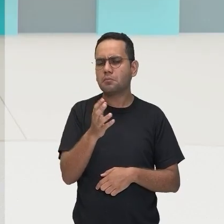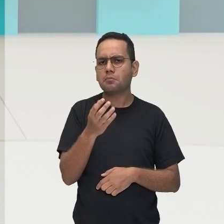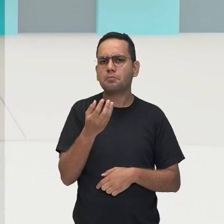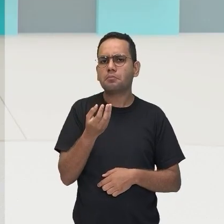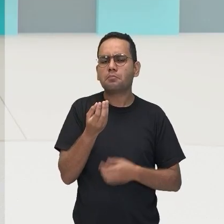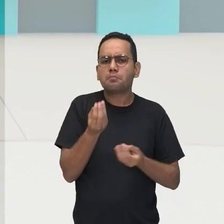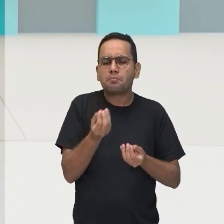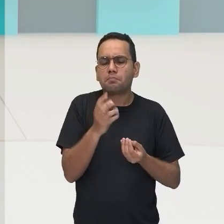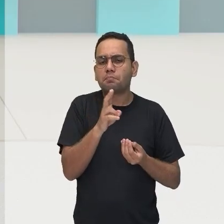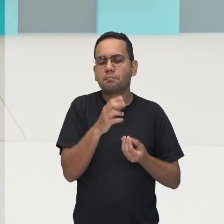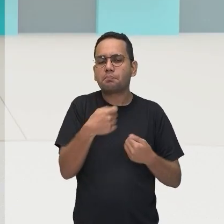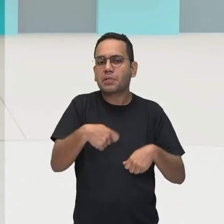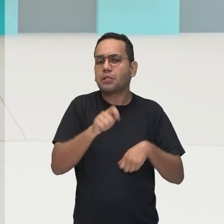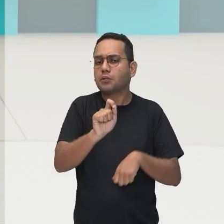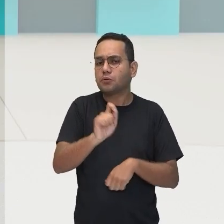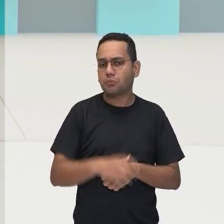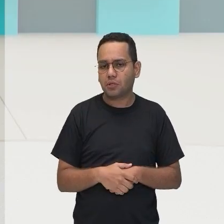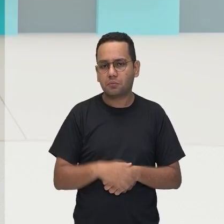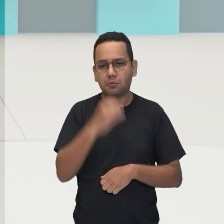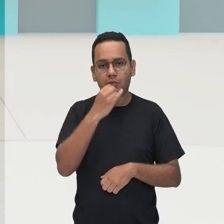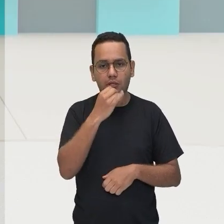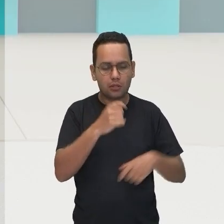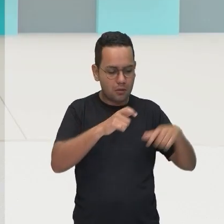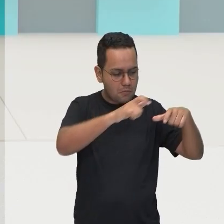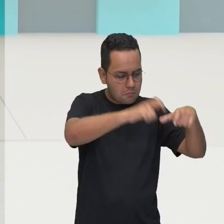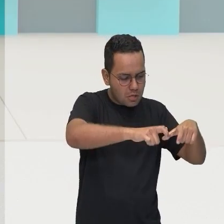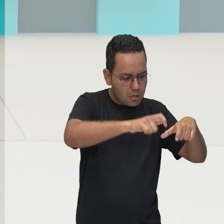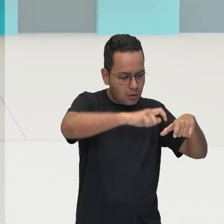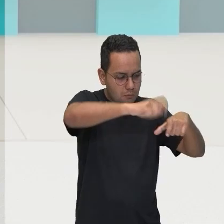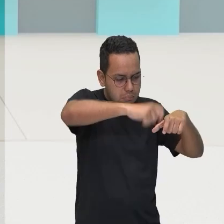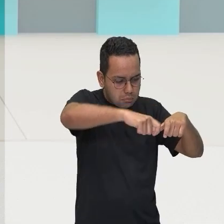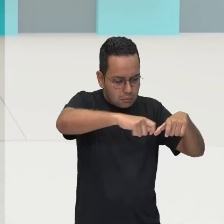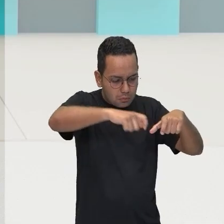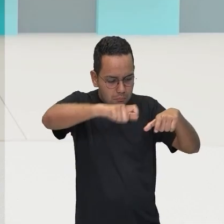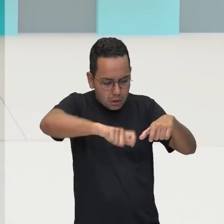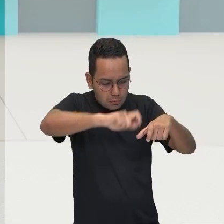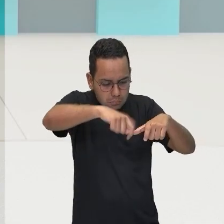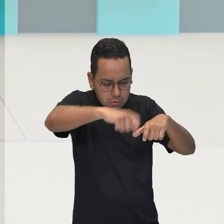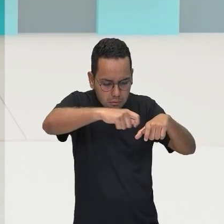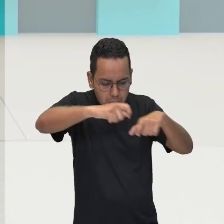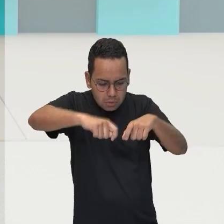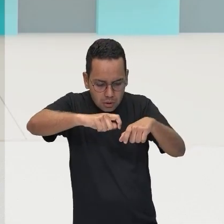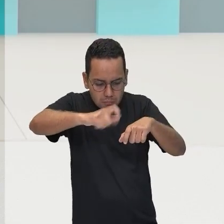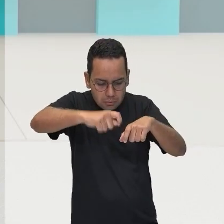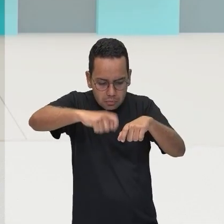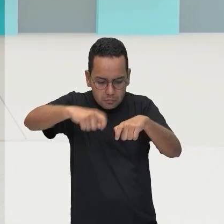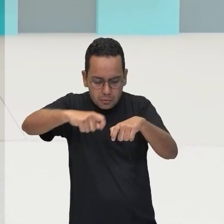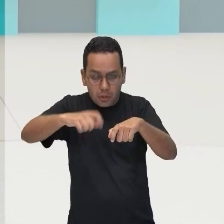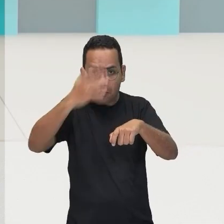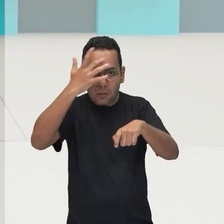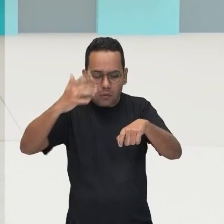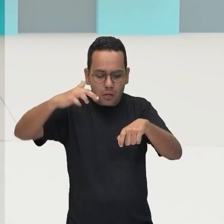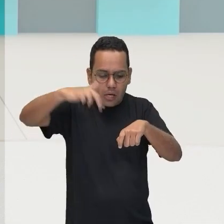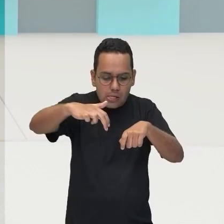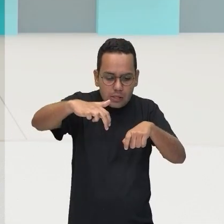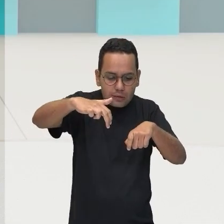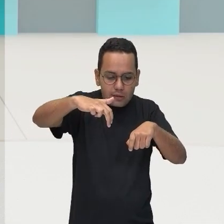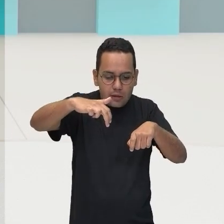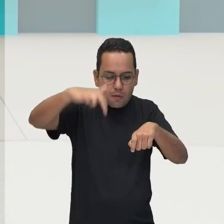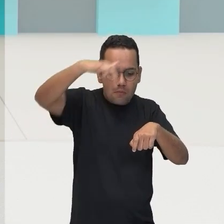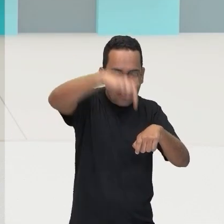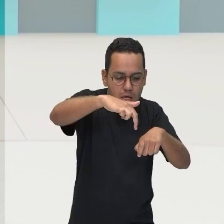equilibrando, tentando se equilibrar nesses troncos aí de madeira. E justamente faz jus